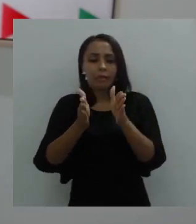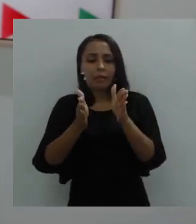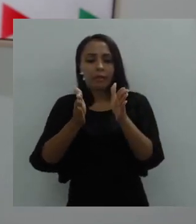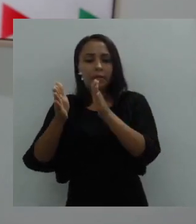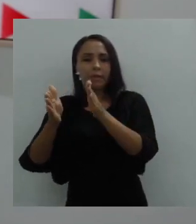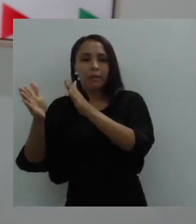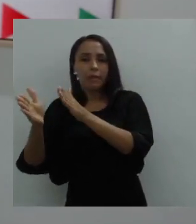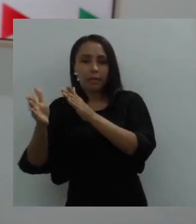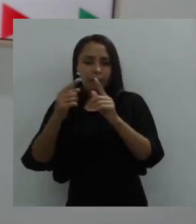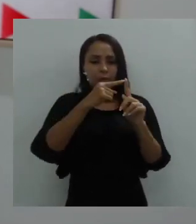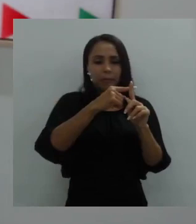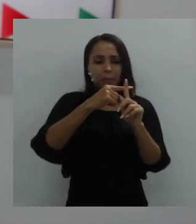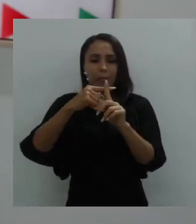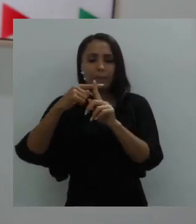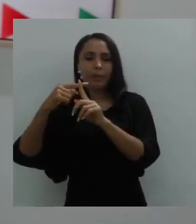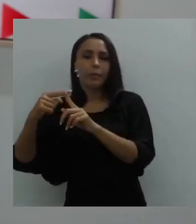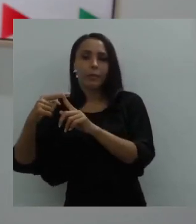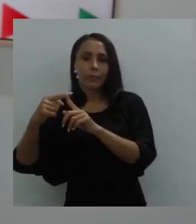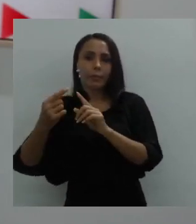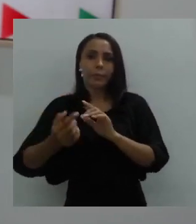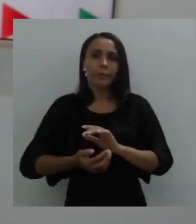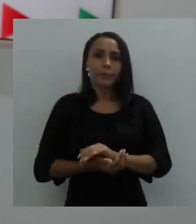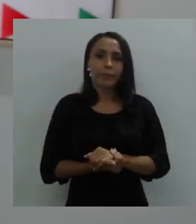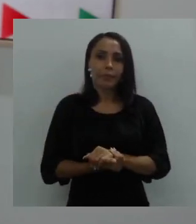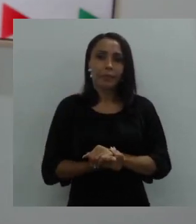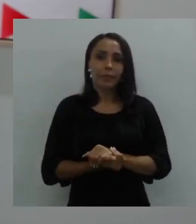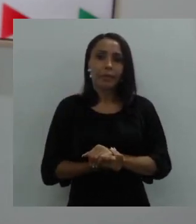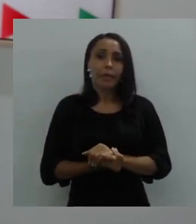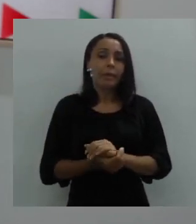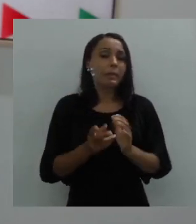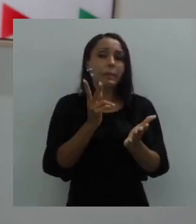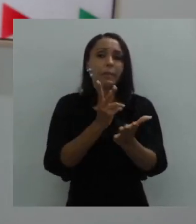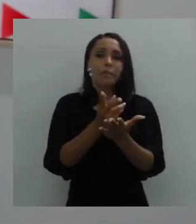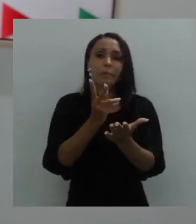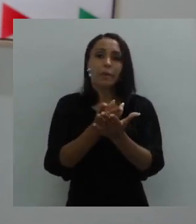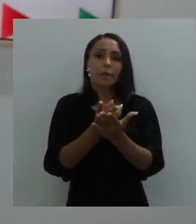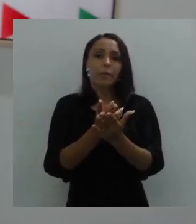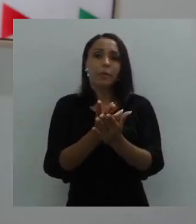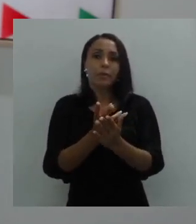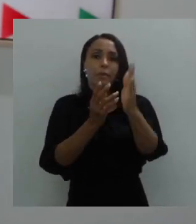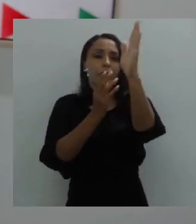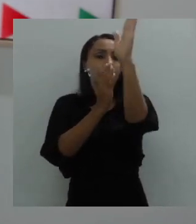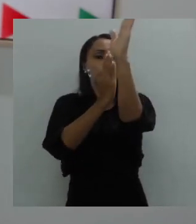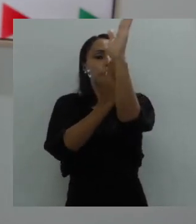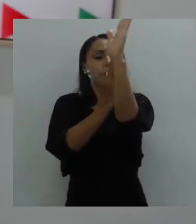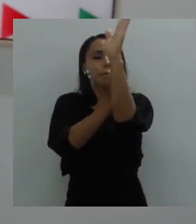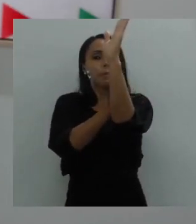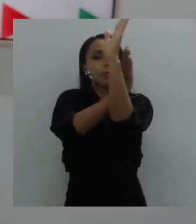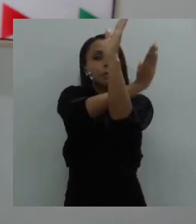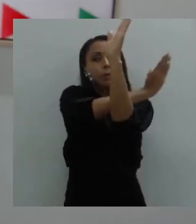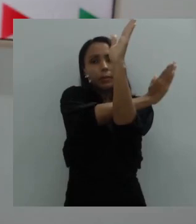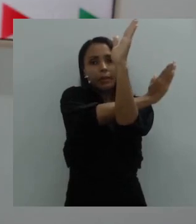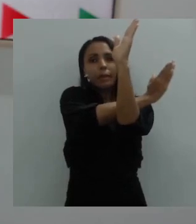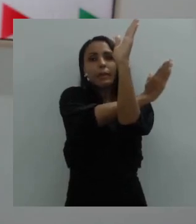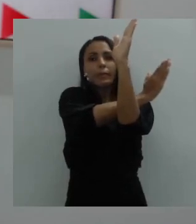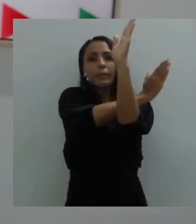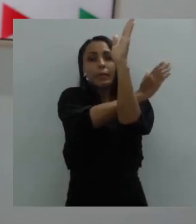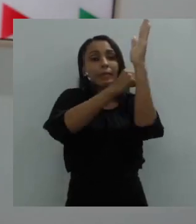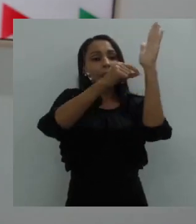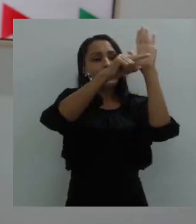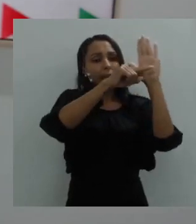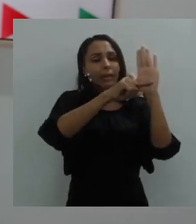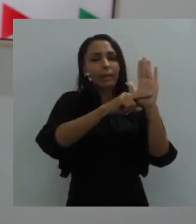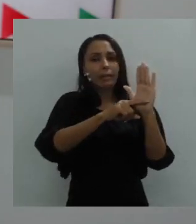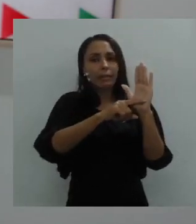Por quê? Porque o 3 está à direita do 2. A mesma coisa no sentido ao contrário, que é o negativo. Do zero você